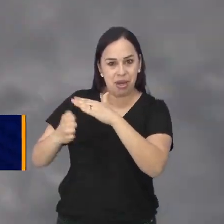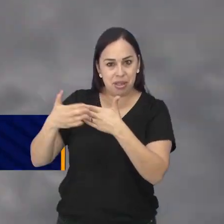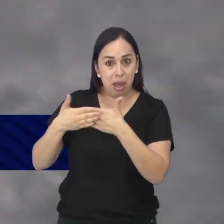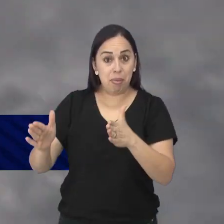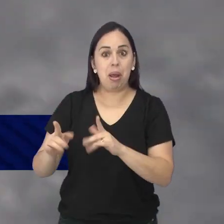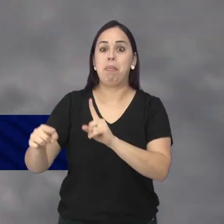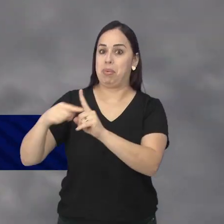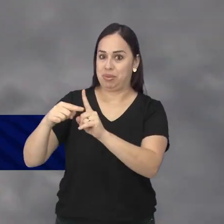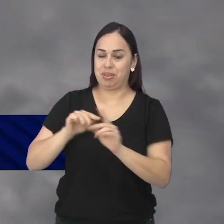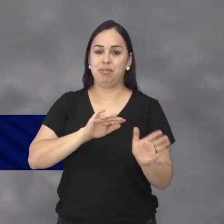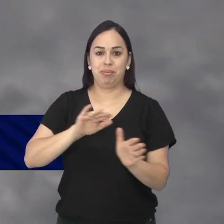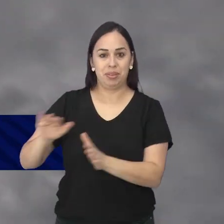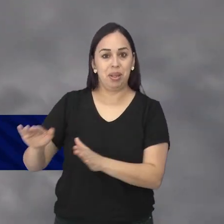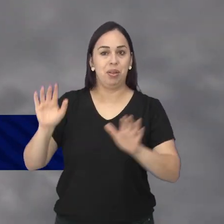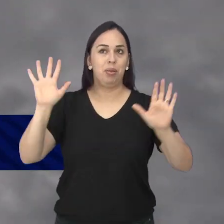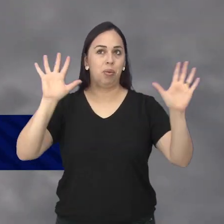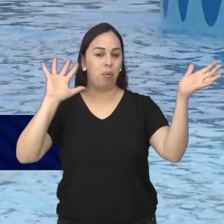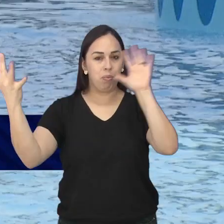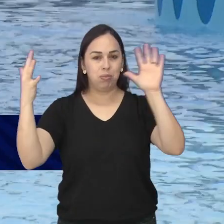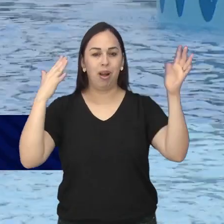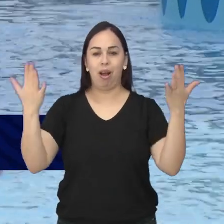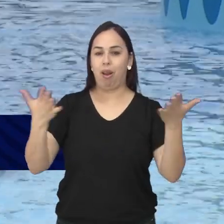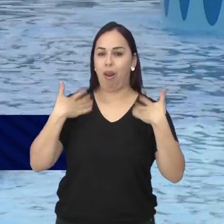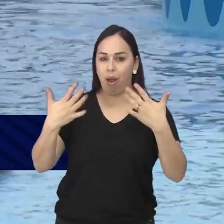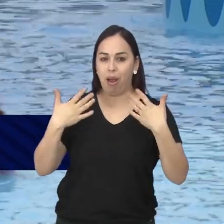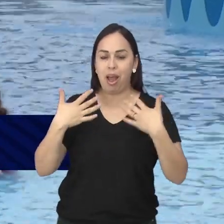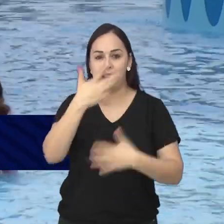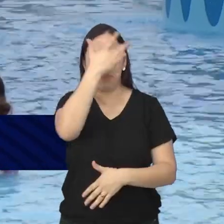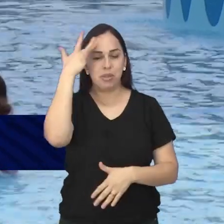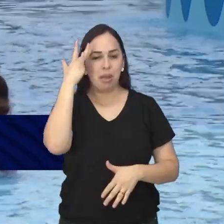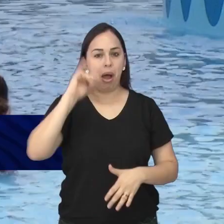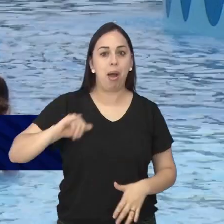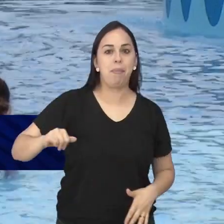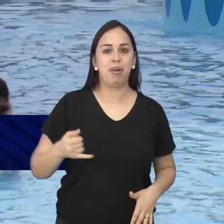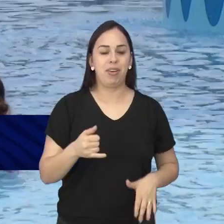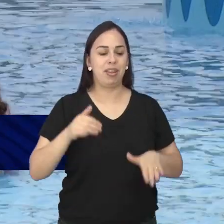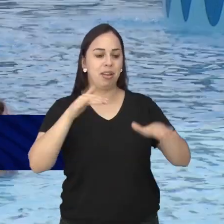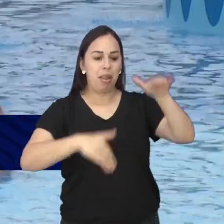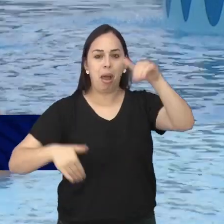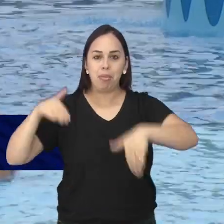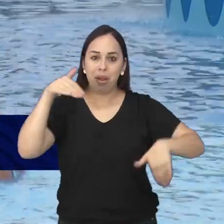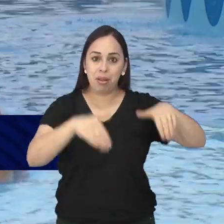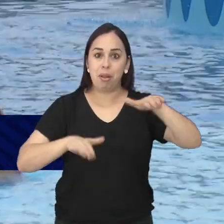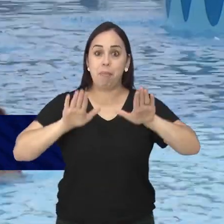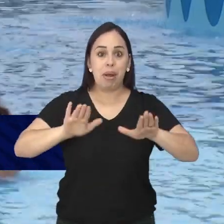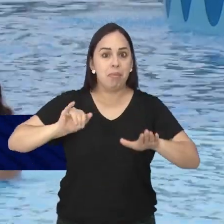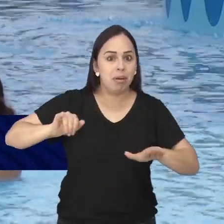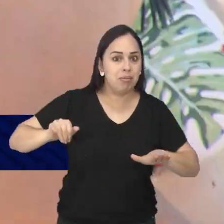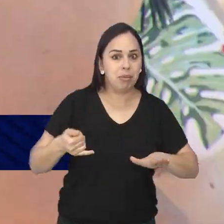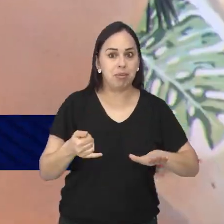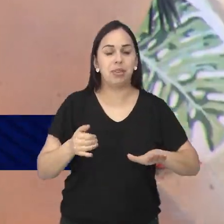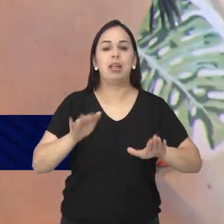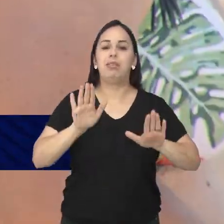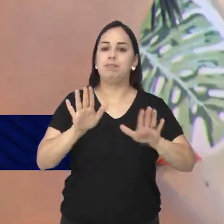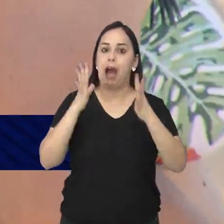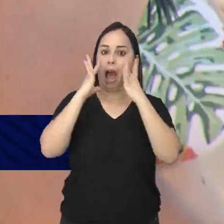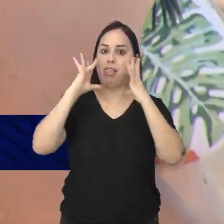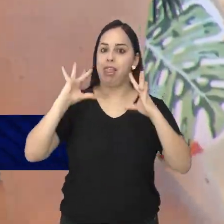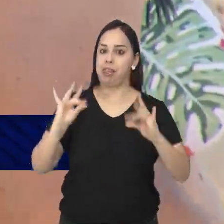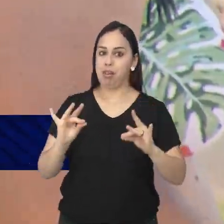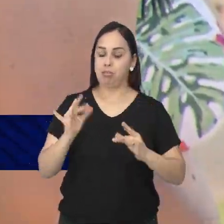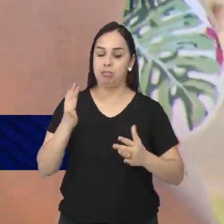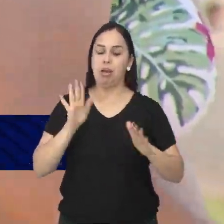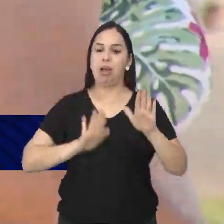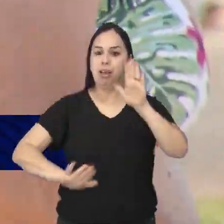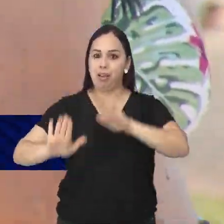calorzão chegando, muita gente aproveita para relaxar nas piscinas. Só que para a diversão ficar completa e segura, atenção